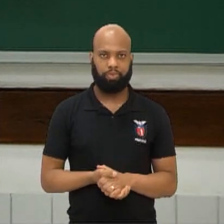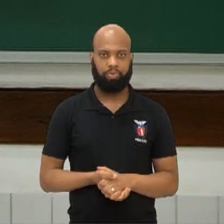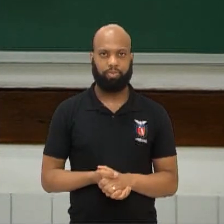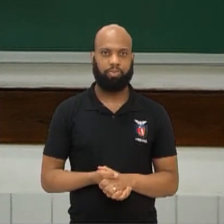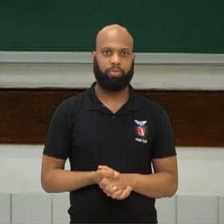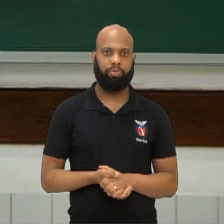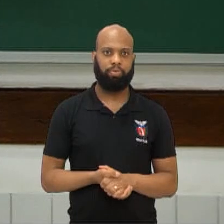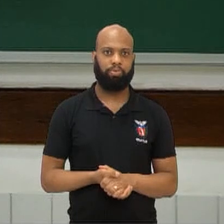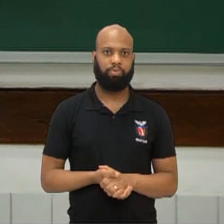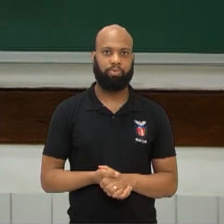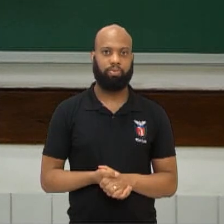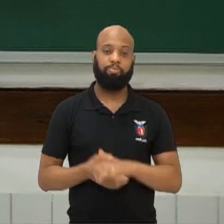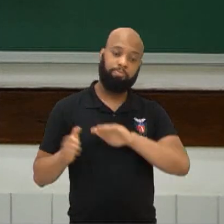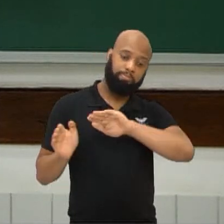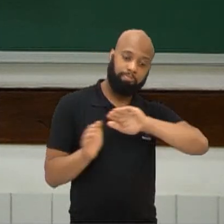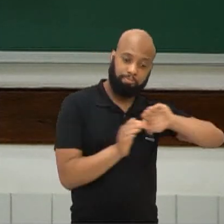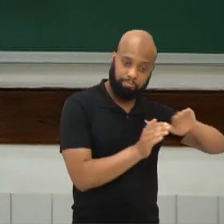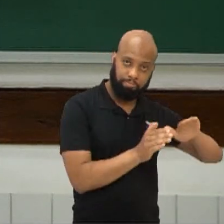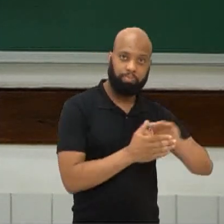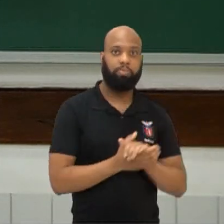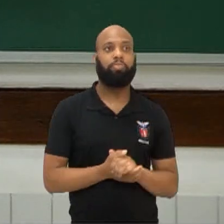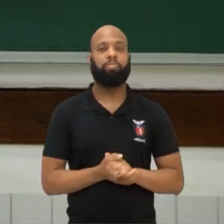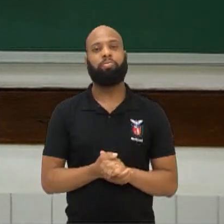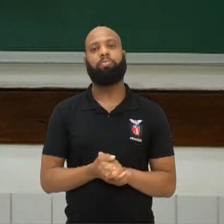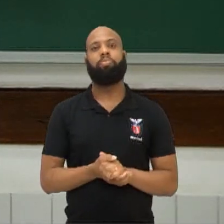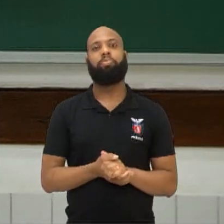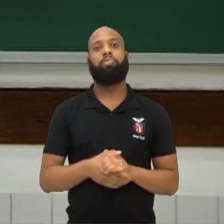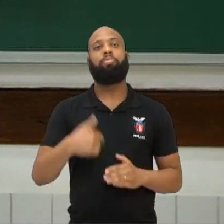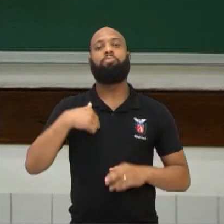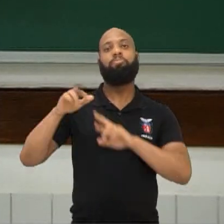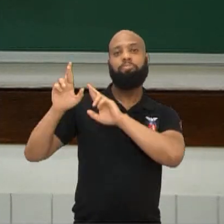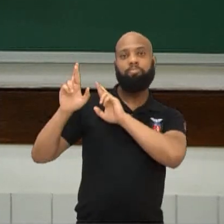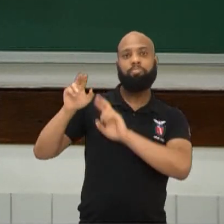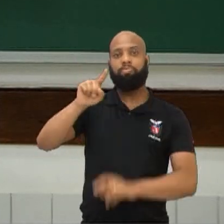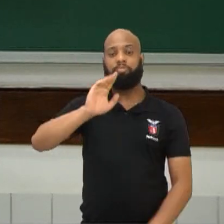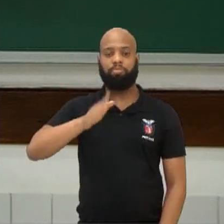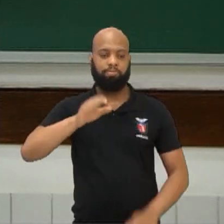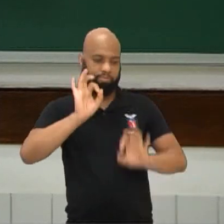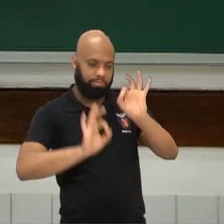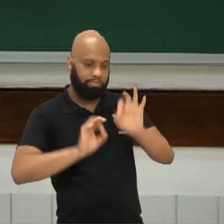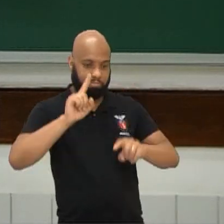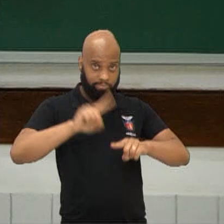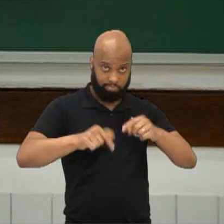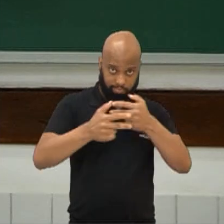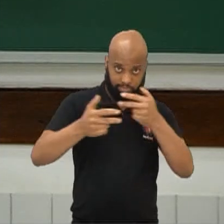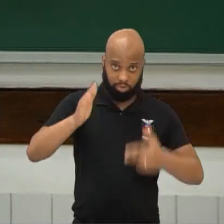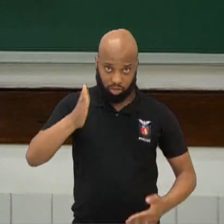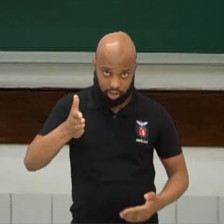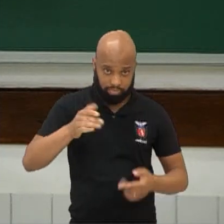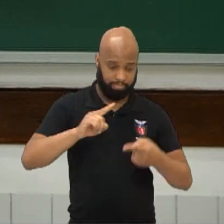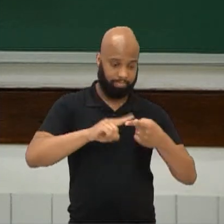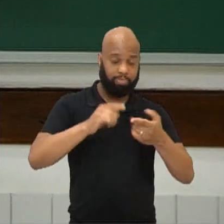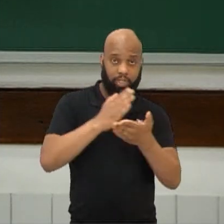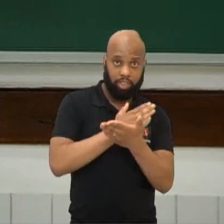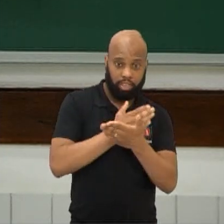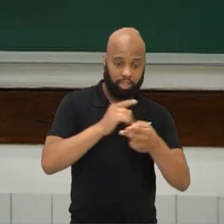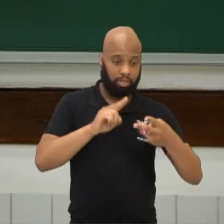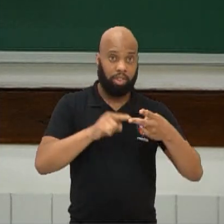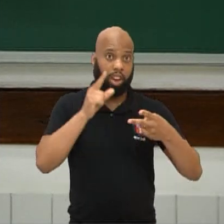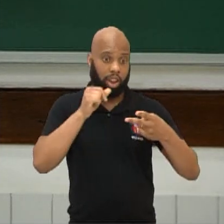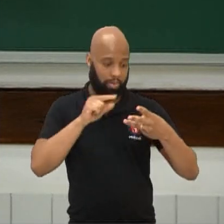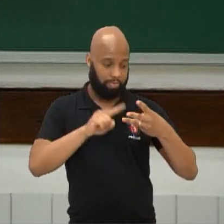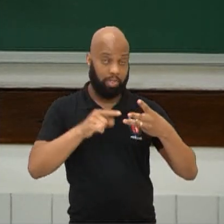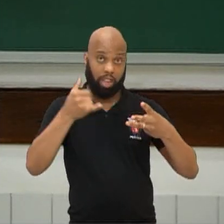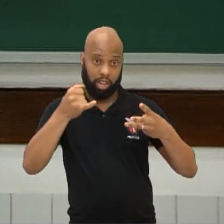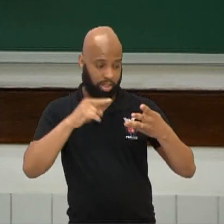você, tá bom? Espero que você já esteja com o seu material aí em mãos, caderno, lápis,